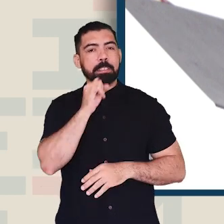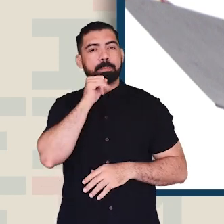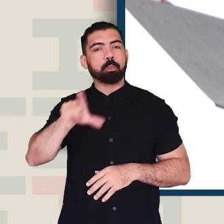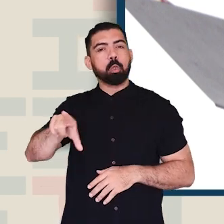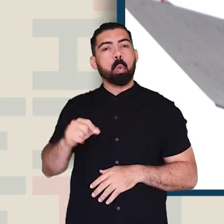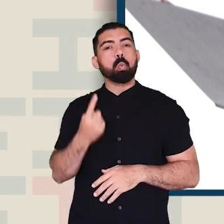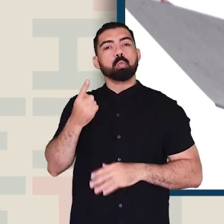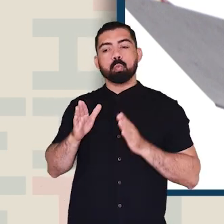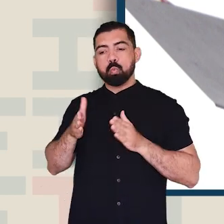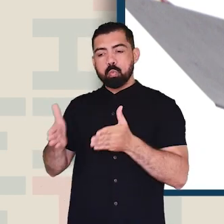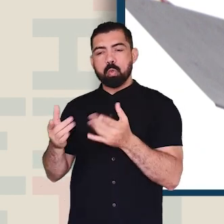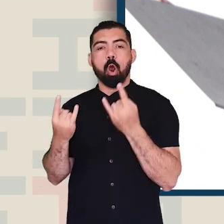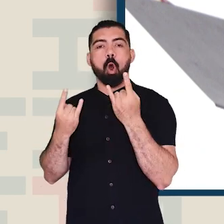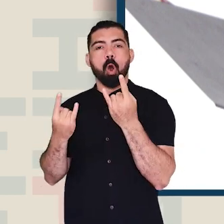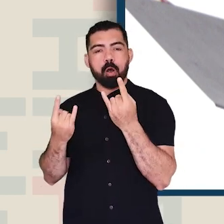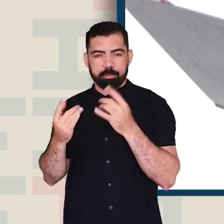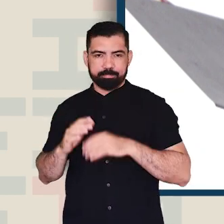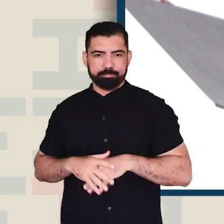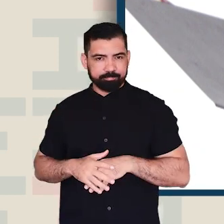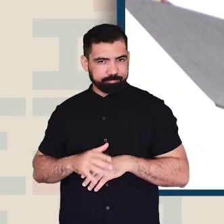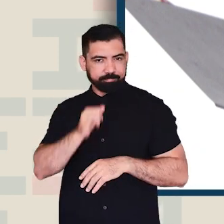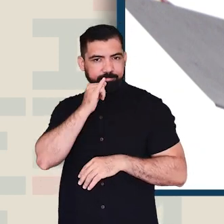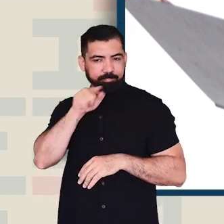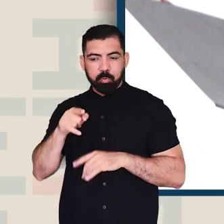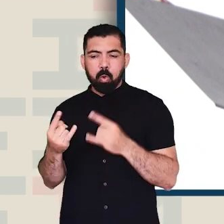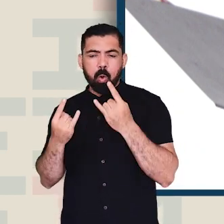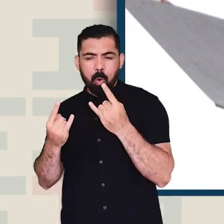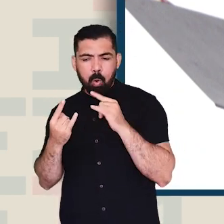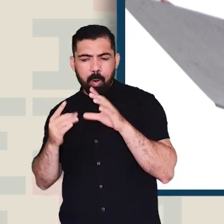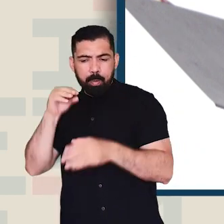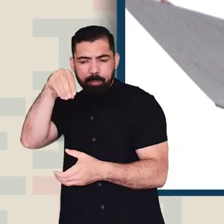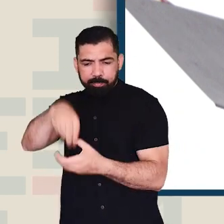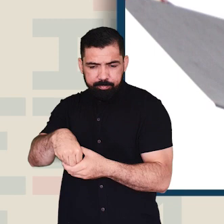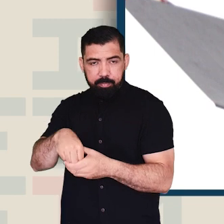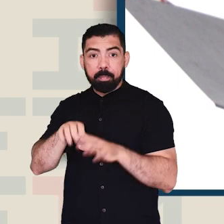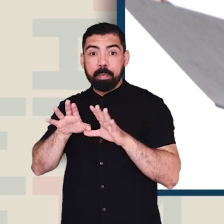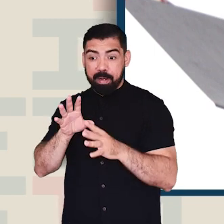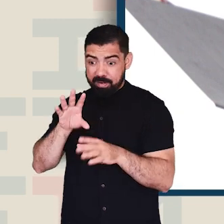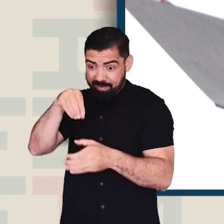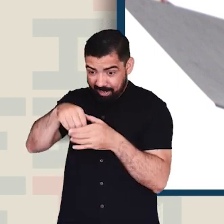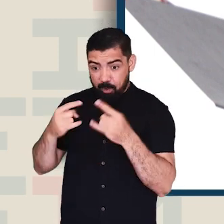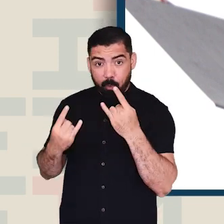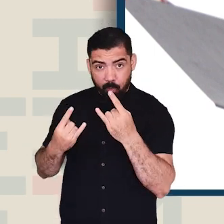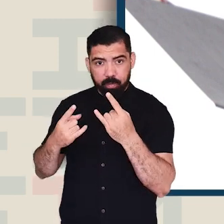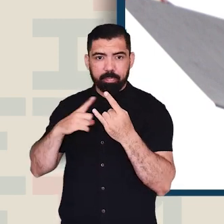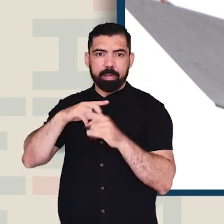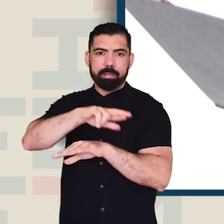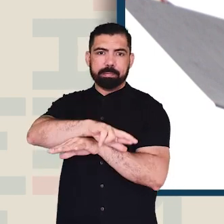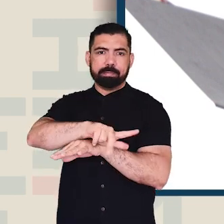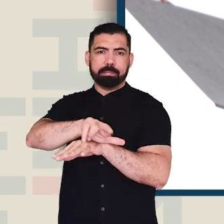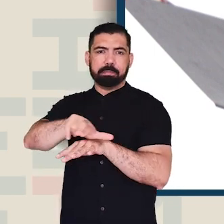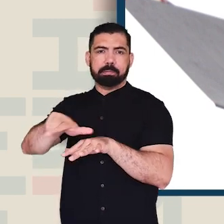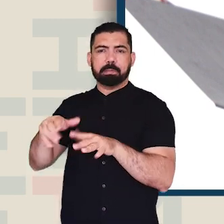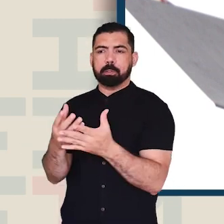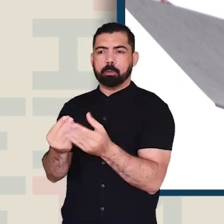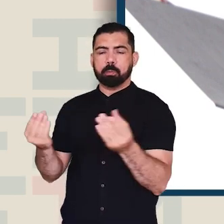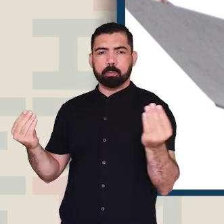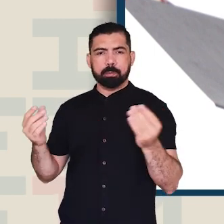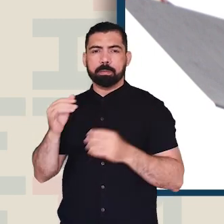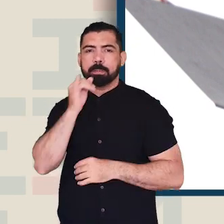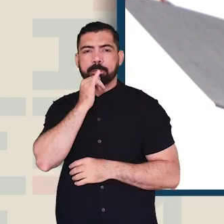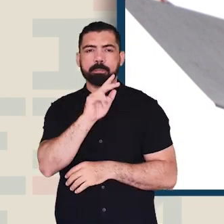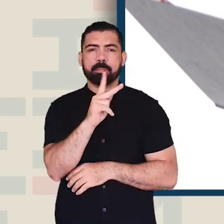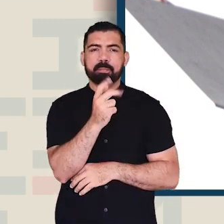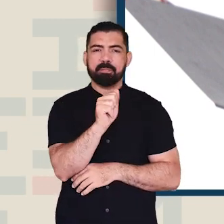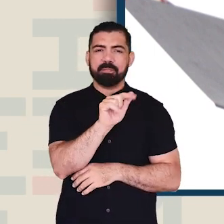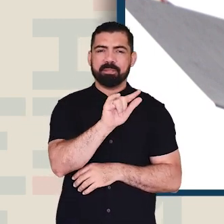dedicar, vou ser guitarrista de rock. Então, vou só estudar rock. Mesmo assim, no rock você tem N estilos de rock, né?